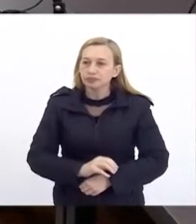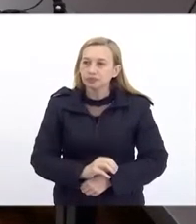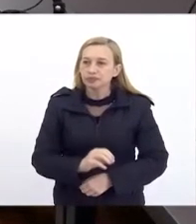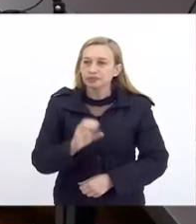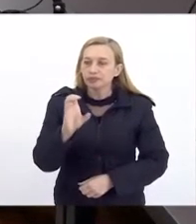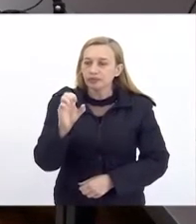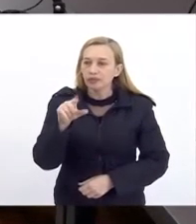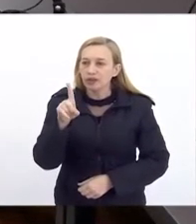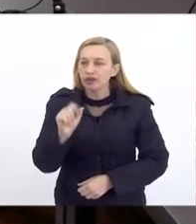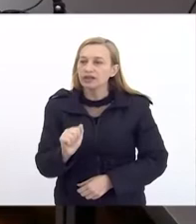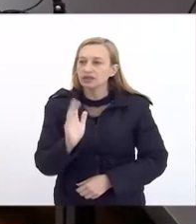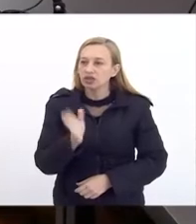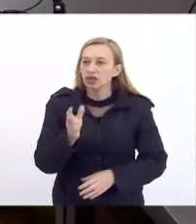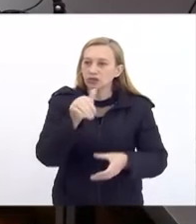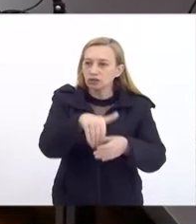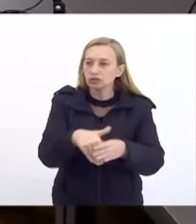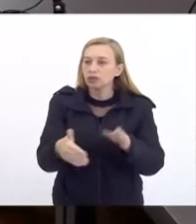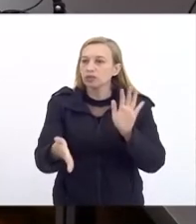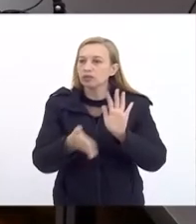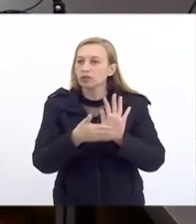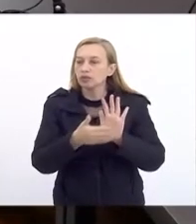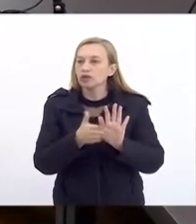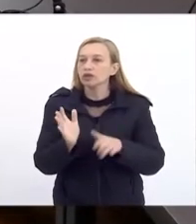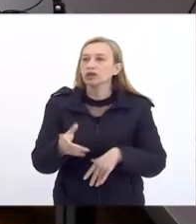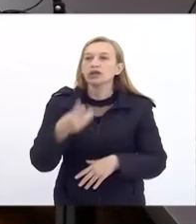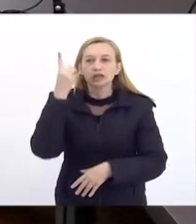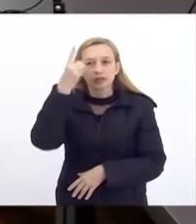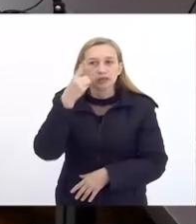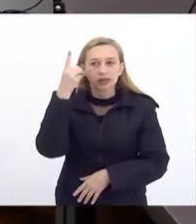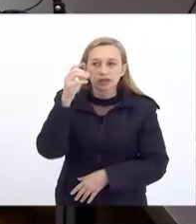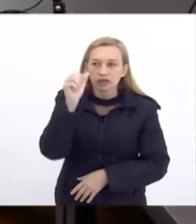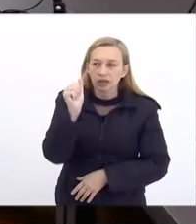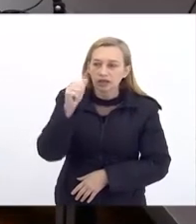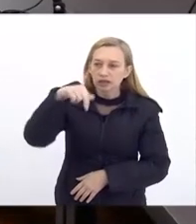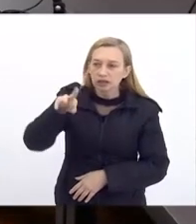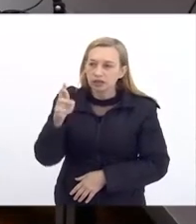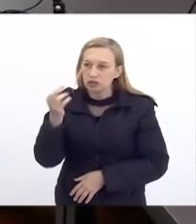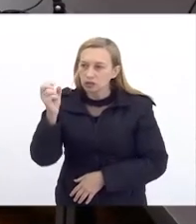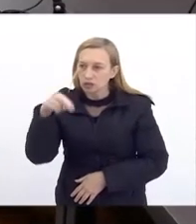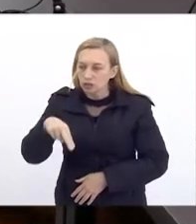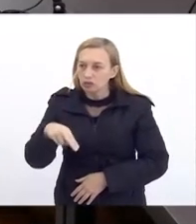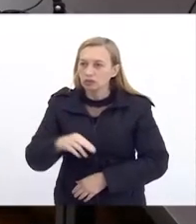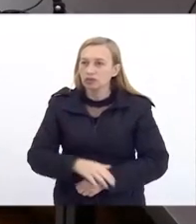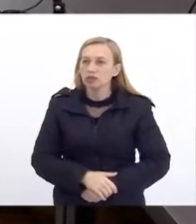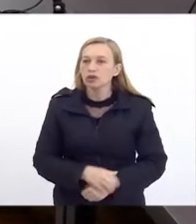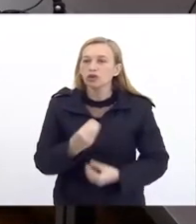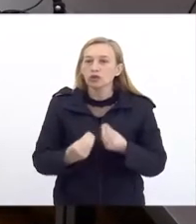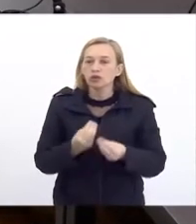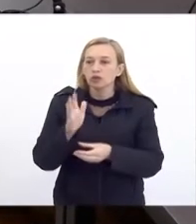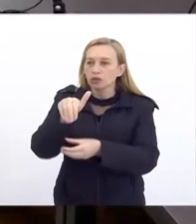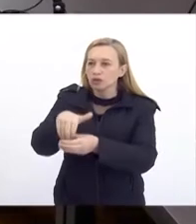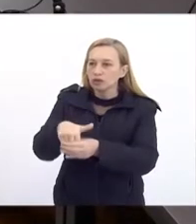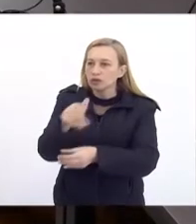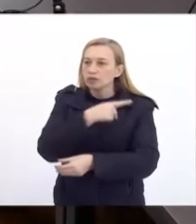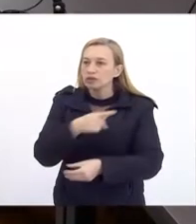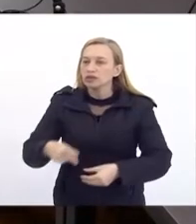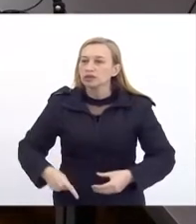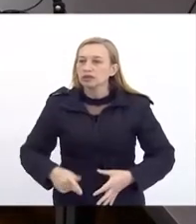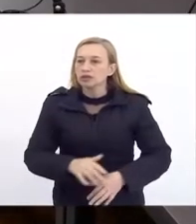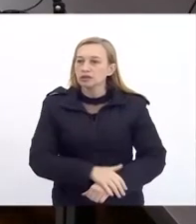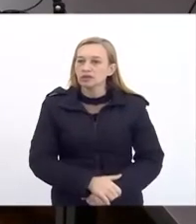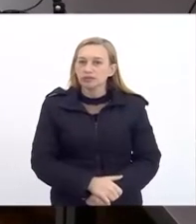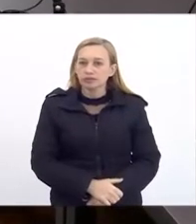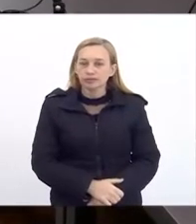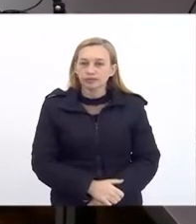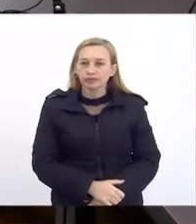votou, que fez a proposta. Deputado Anderson, como vota na presidência?